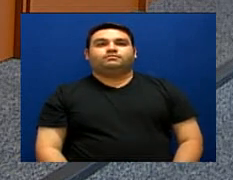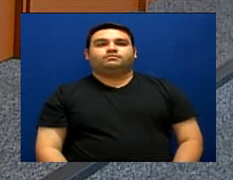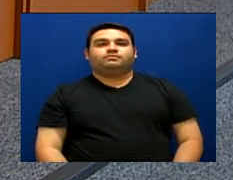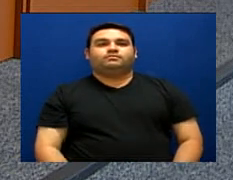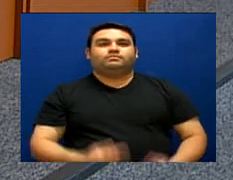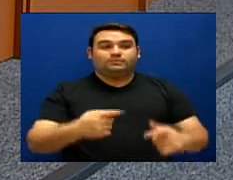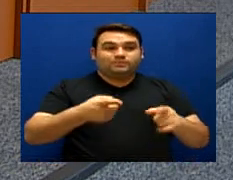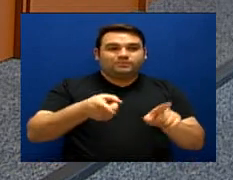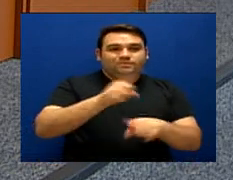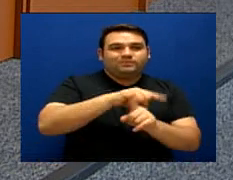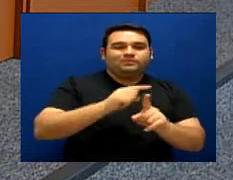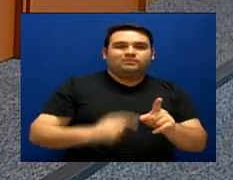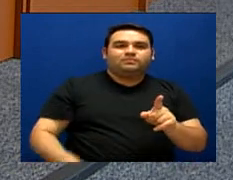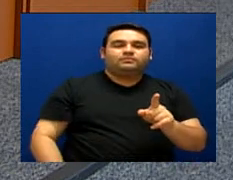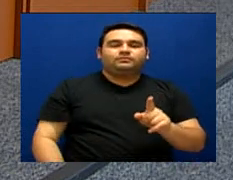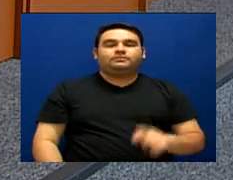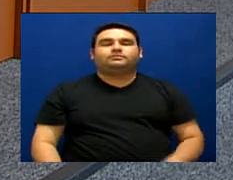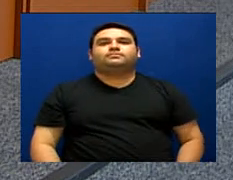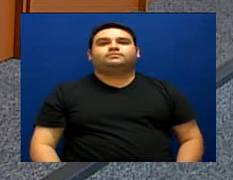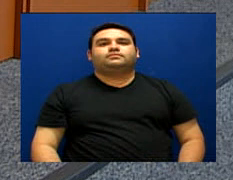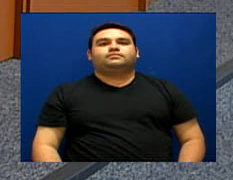Tem que voltar um slide, acho que antes.